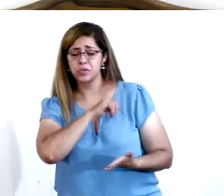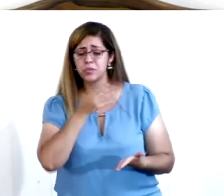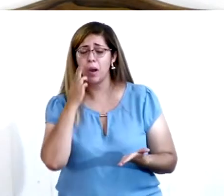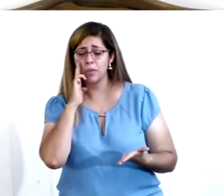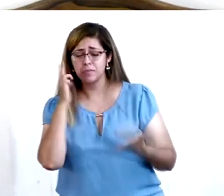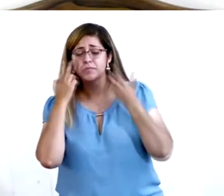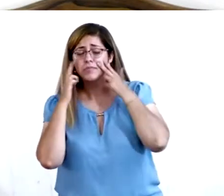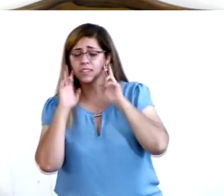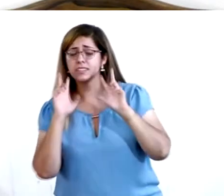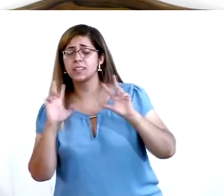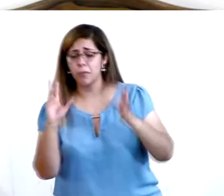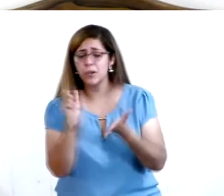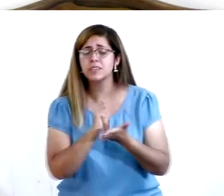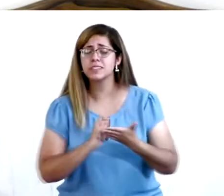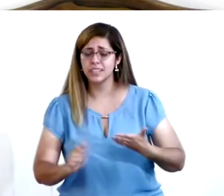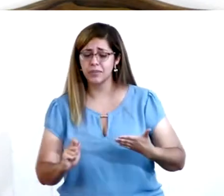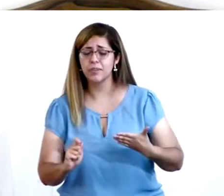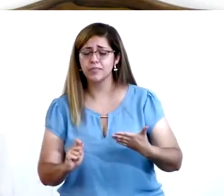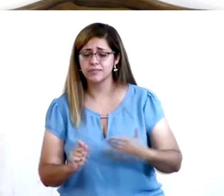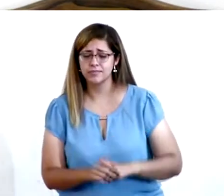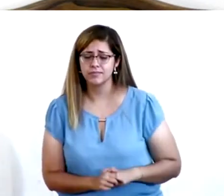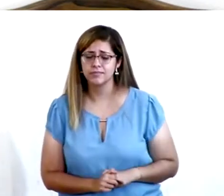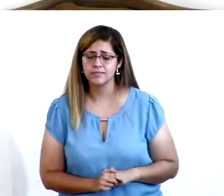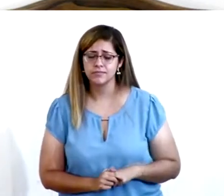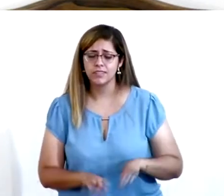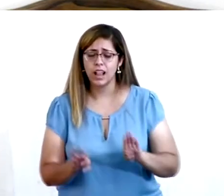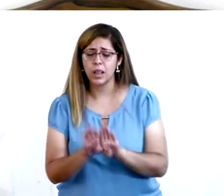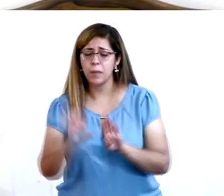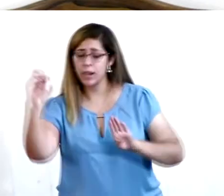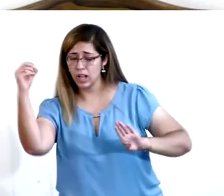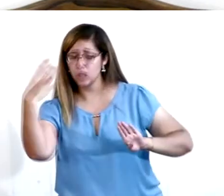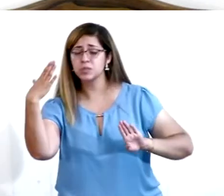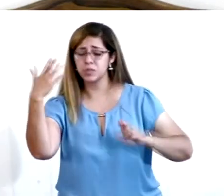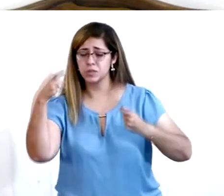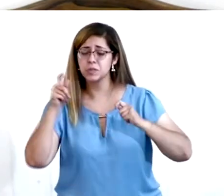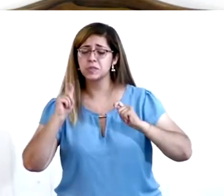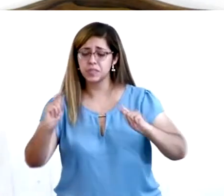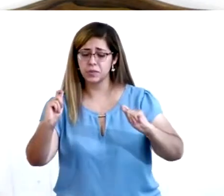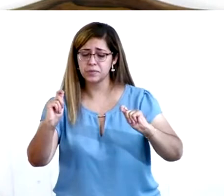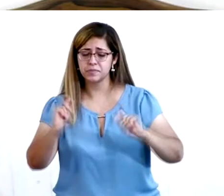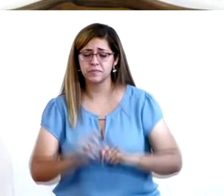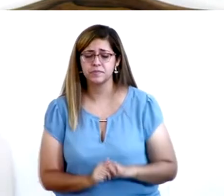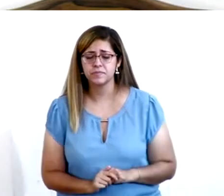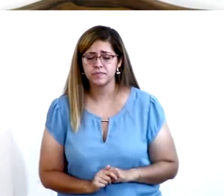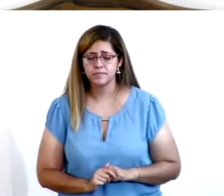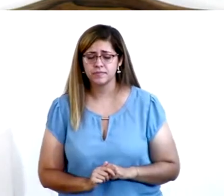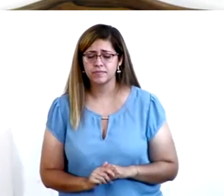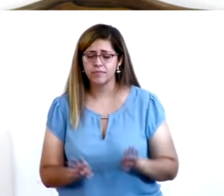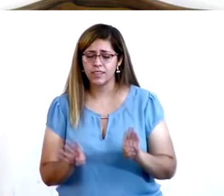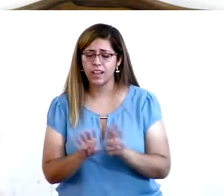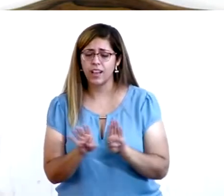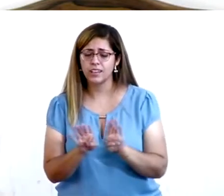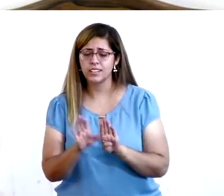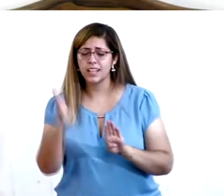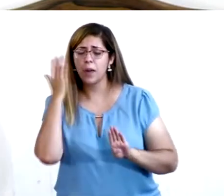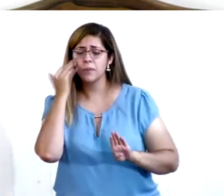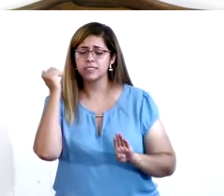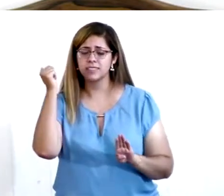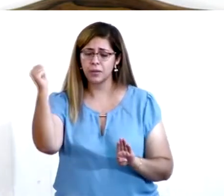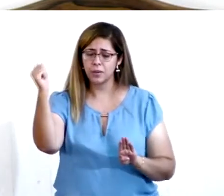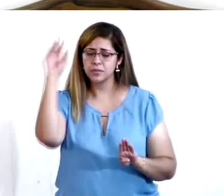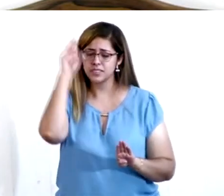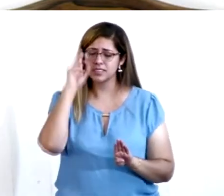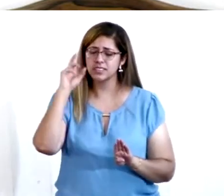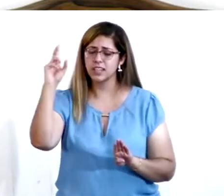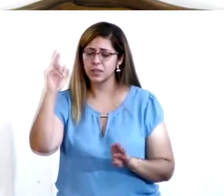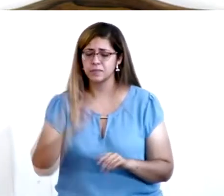testemunharam da luz, porque viram essa luz. O Senhor lhes deu a compreender a luz. E, Senhor, a nós, que sabemos que o